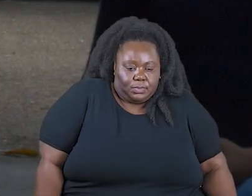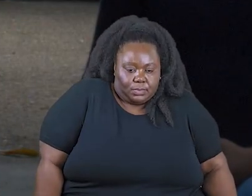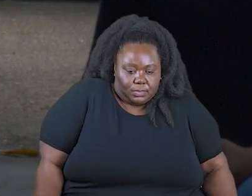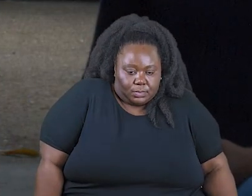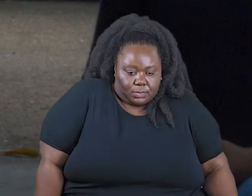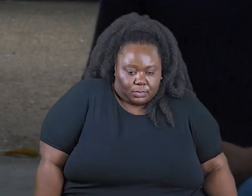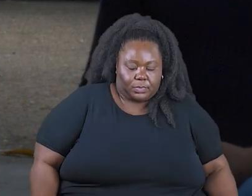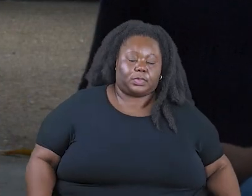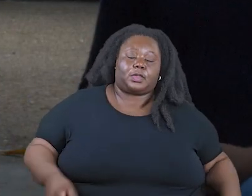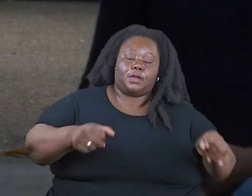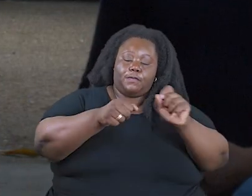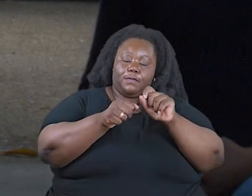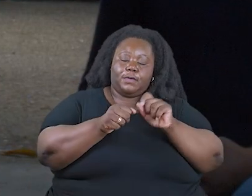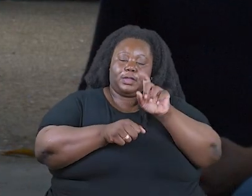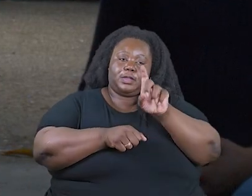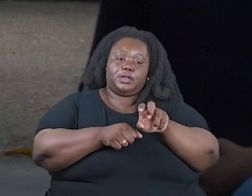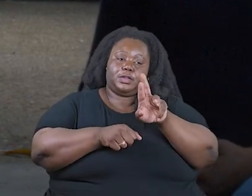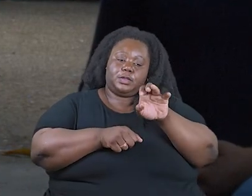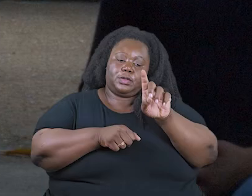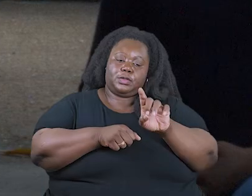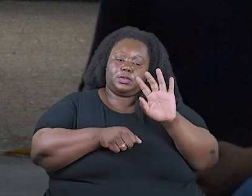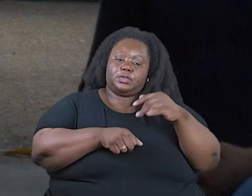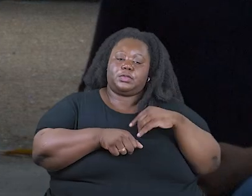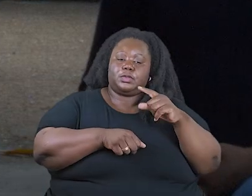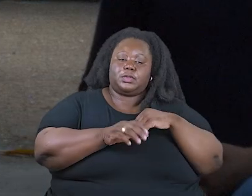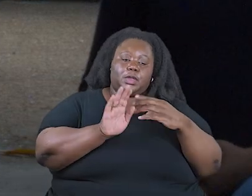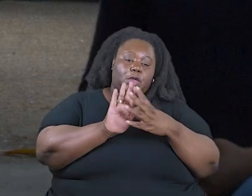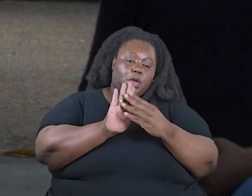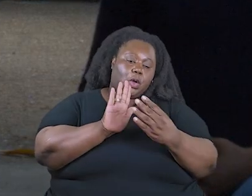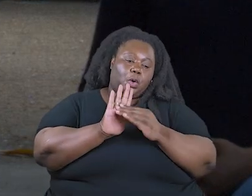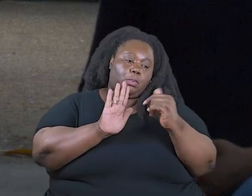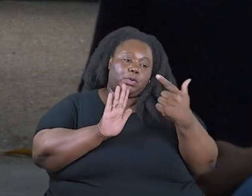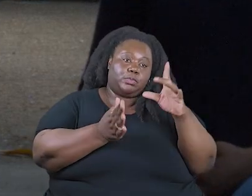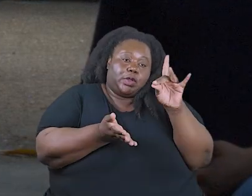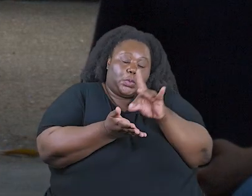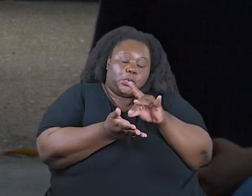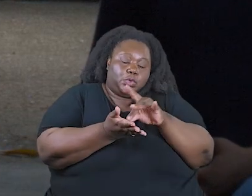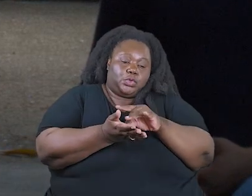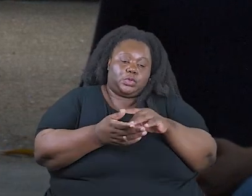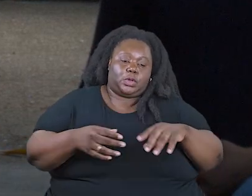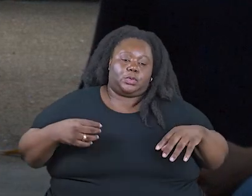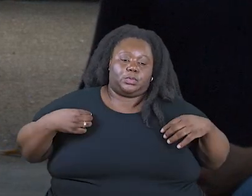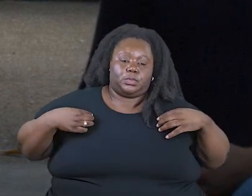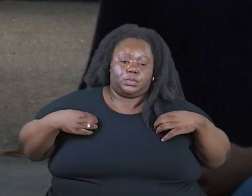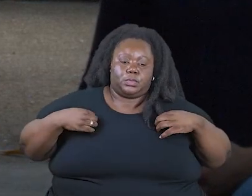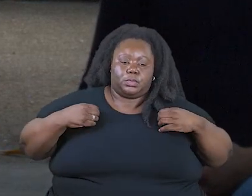A obra é feita em xerox, porque a obra só existe enquanto cópia, ela não tem original.